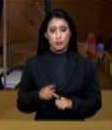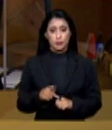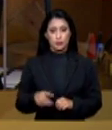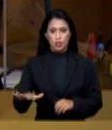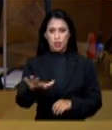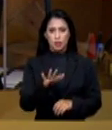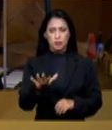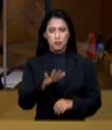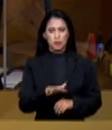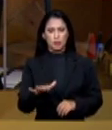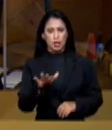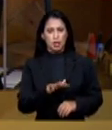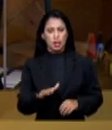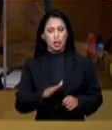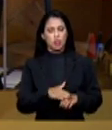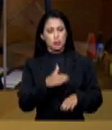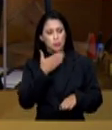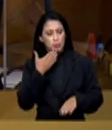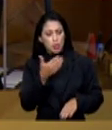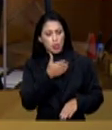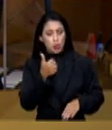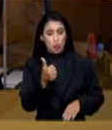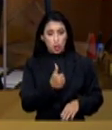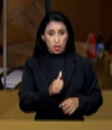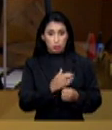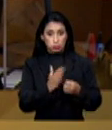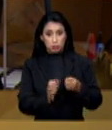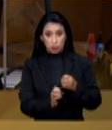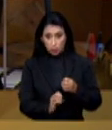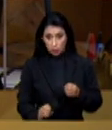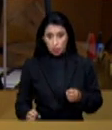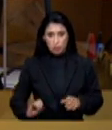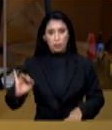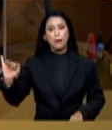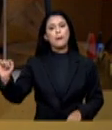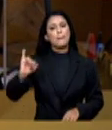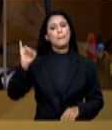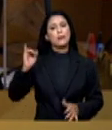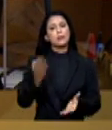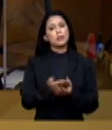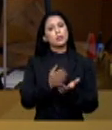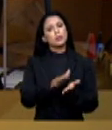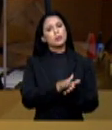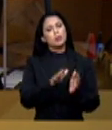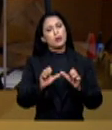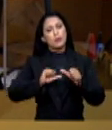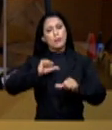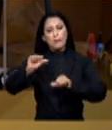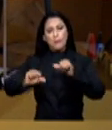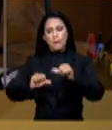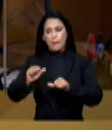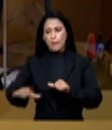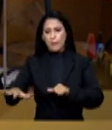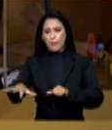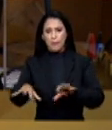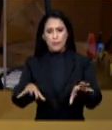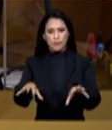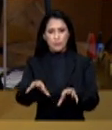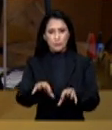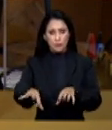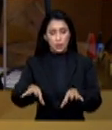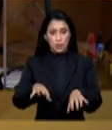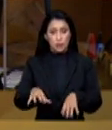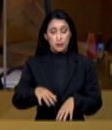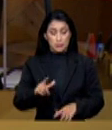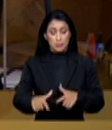ambiente regulatório do saneamento básico tornou-se peça-chave do processo de reforma setorial voltada a promoção